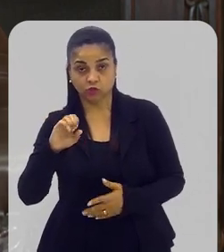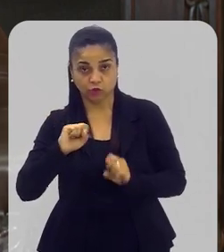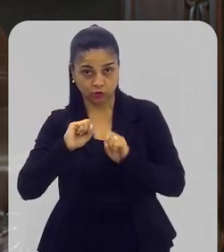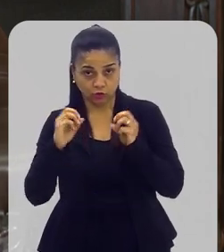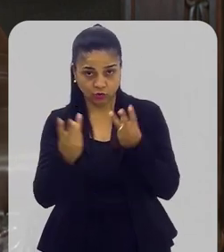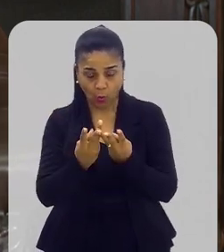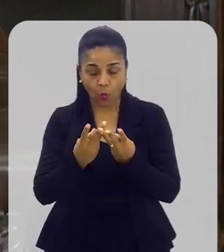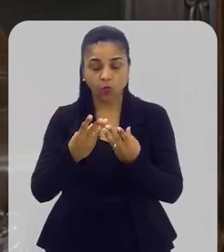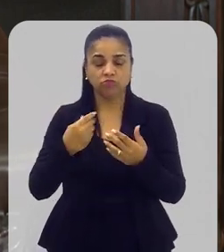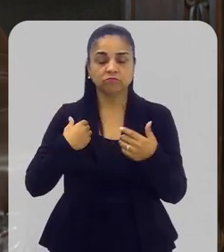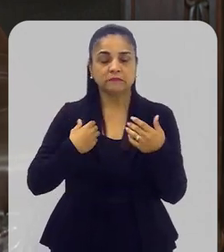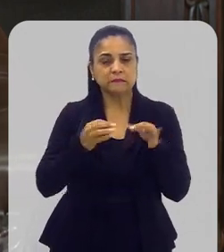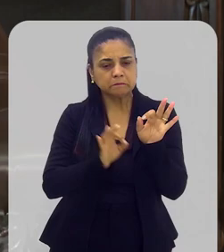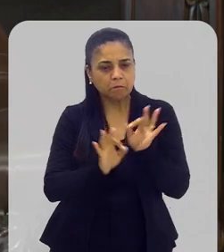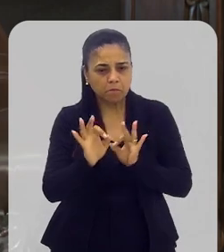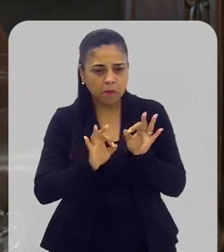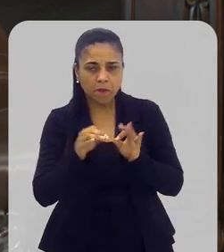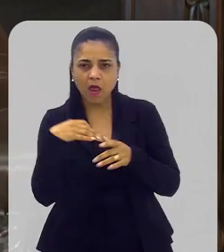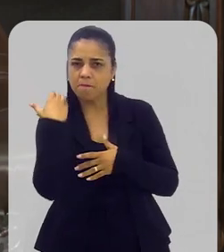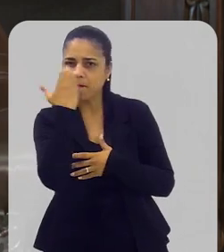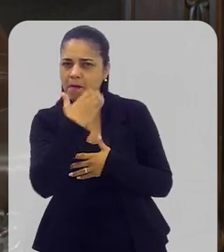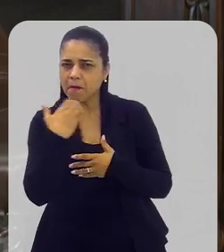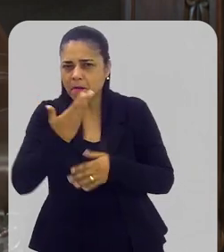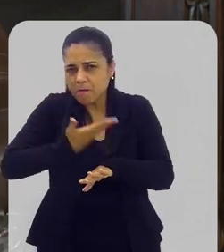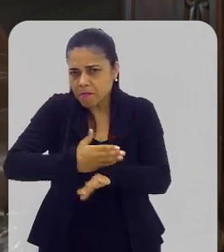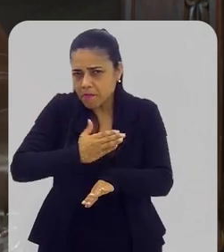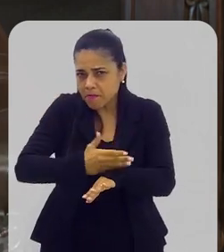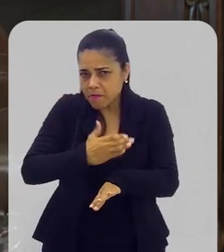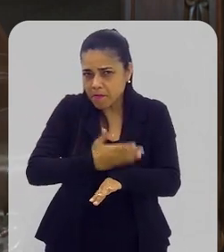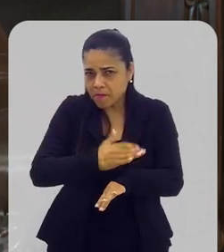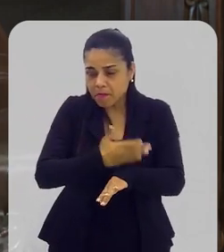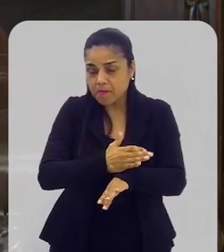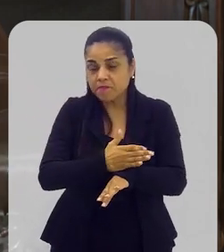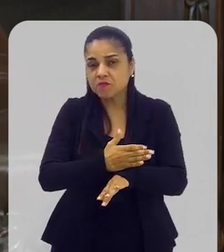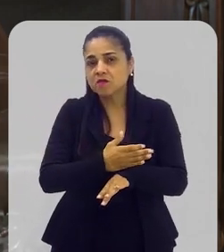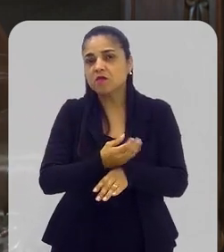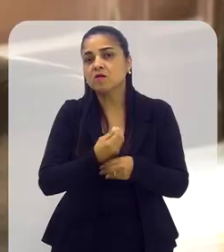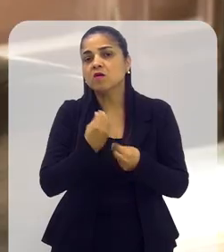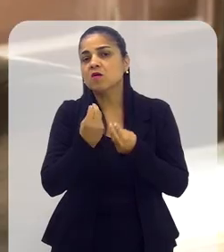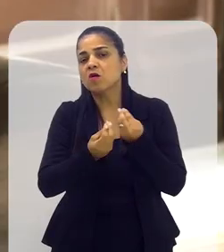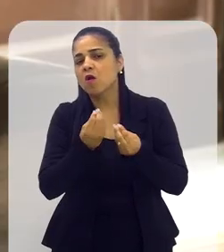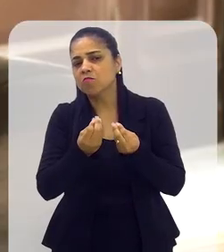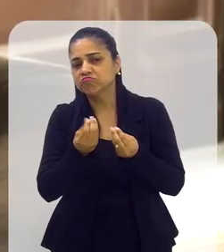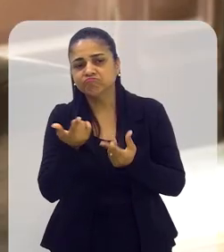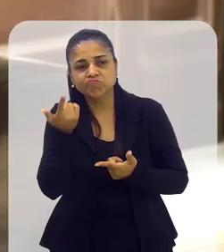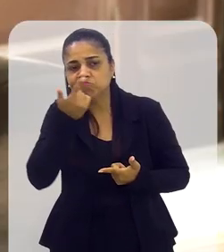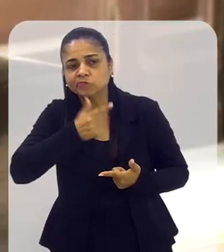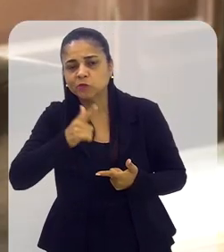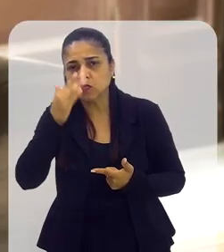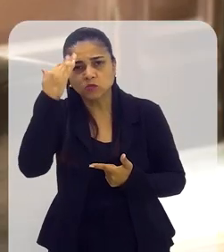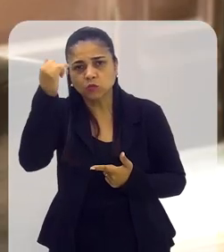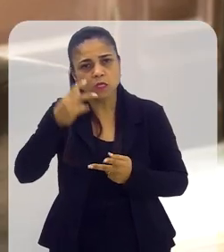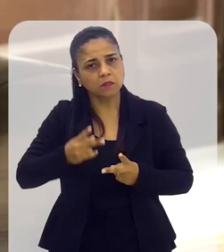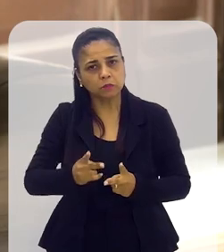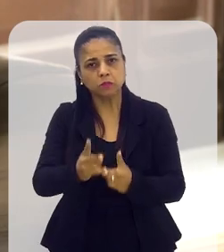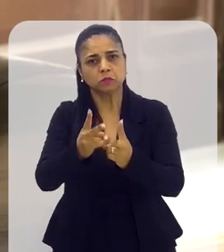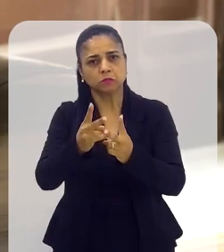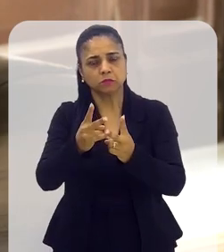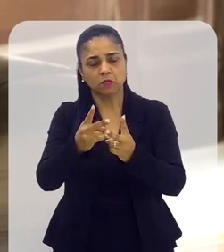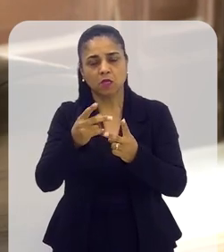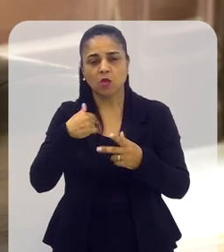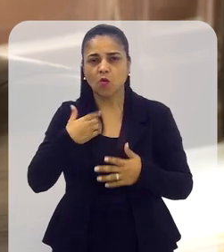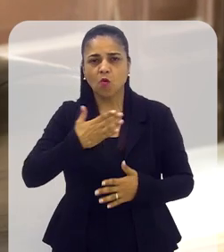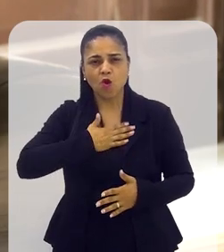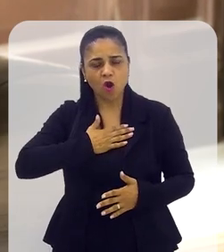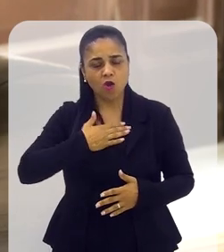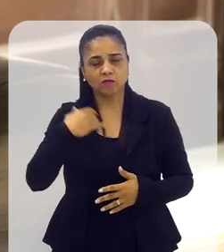você, que os preparam vocalmente para essa seara, por que que eles não obtêm um sucesso constante? Eu